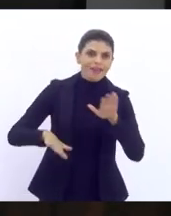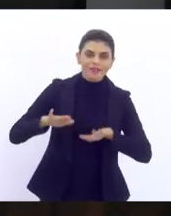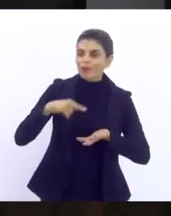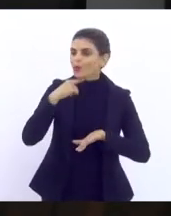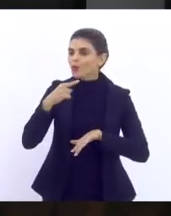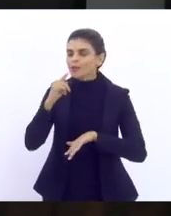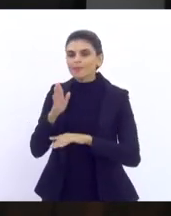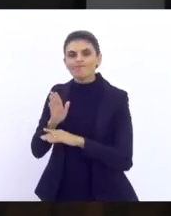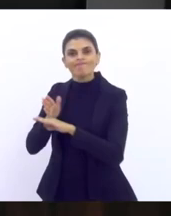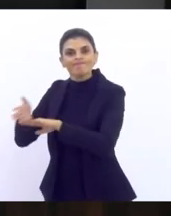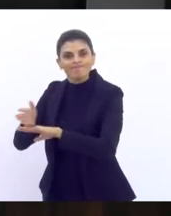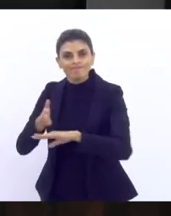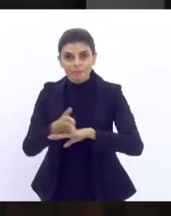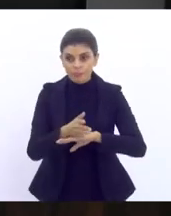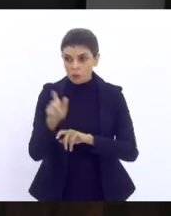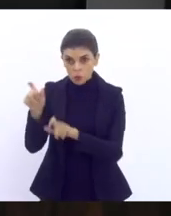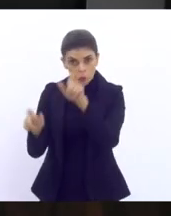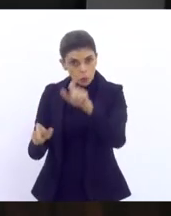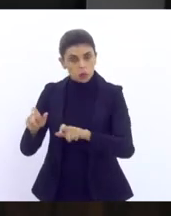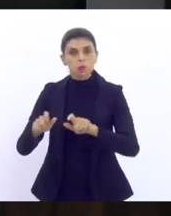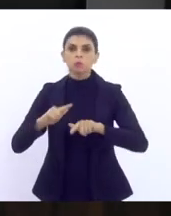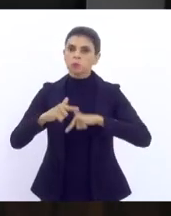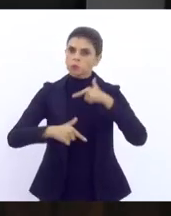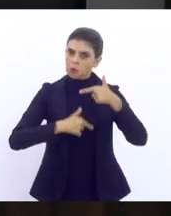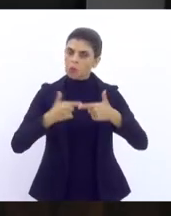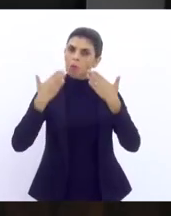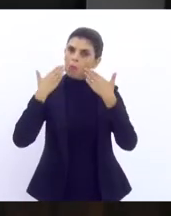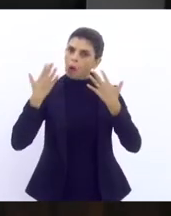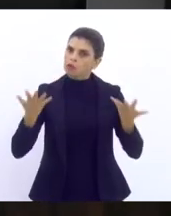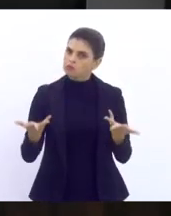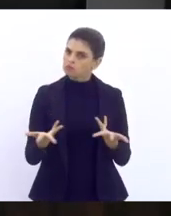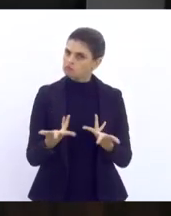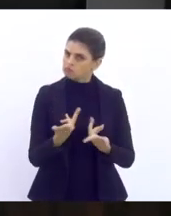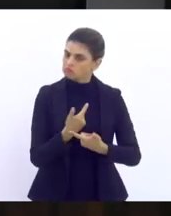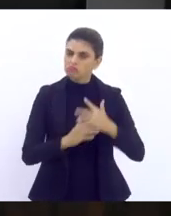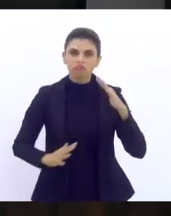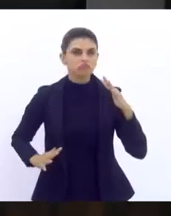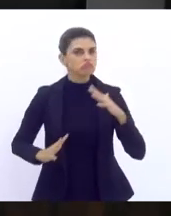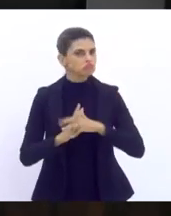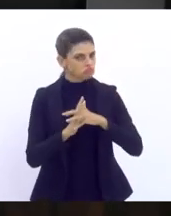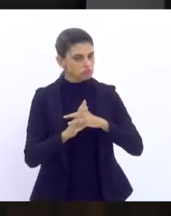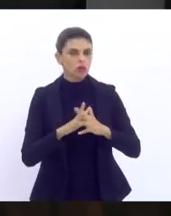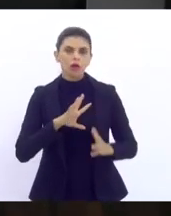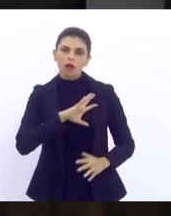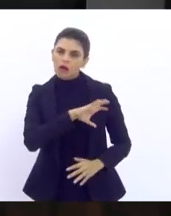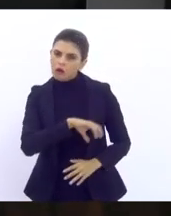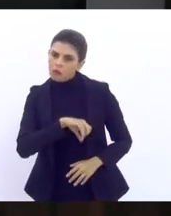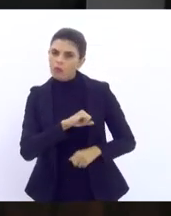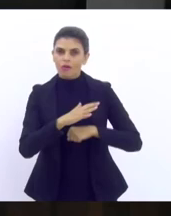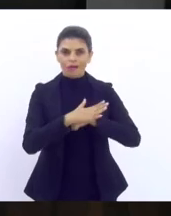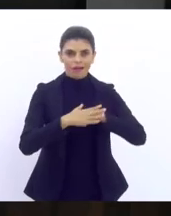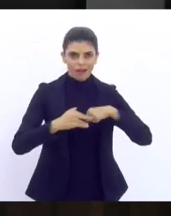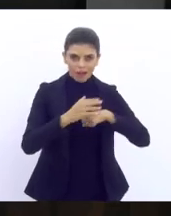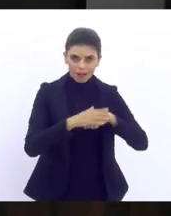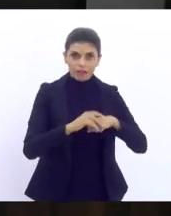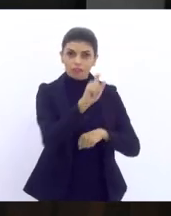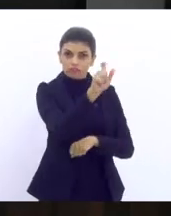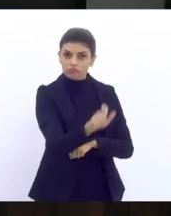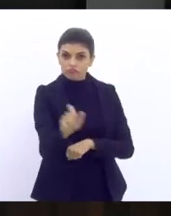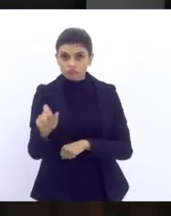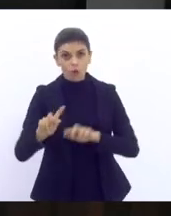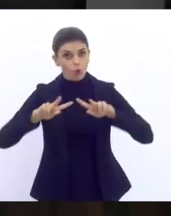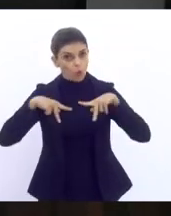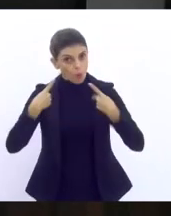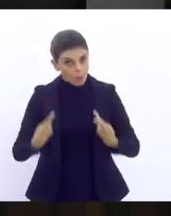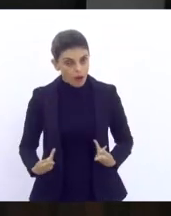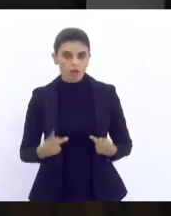humanização, excelência, amor, carinho, cuidado e valorização com o ser humano. Eu